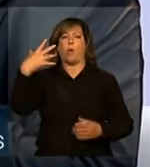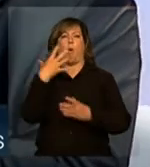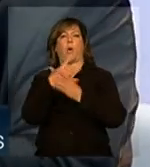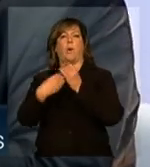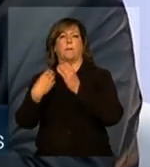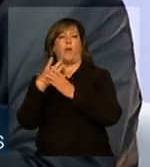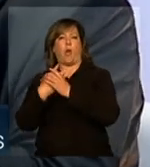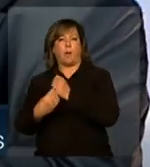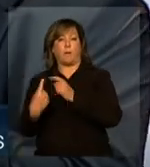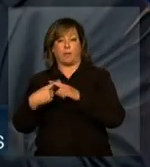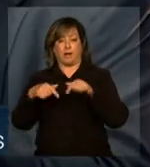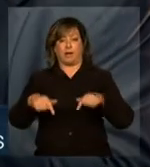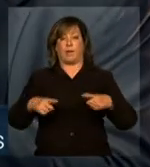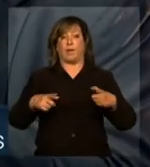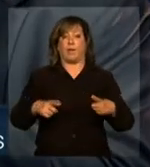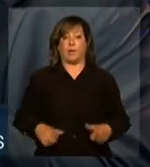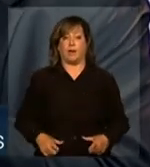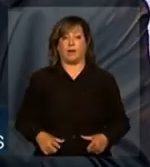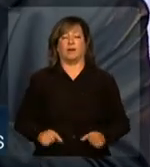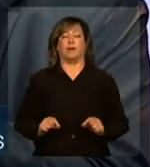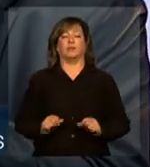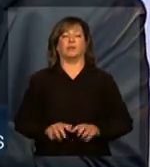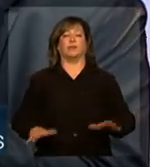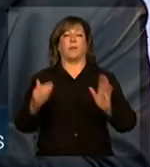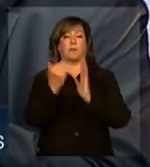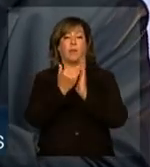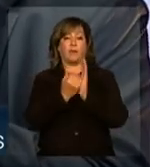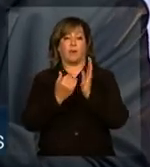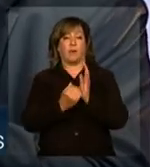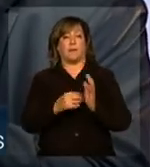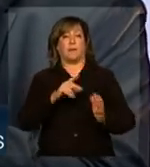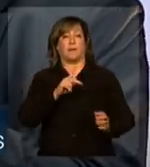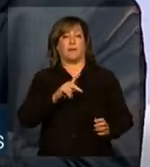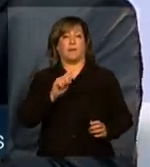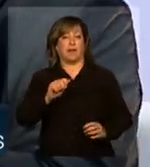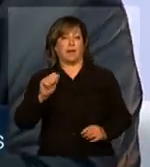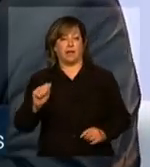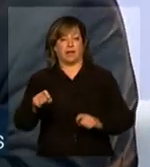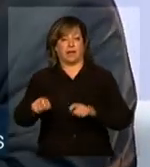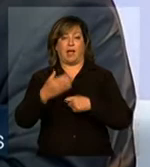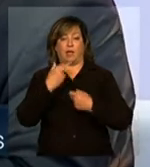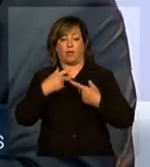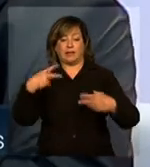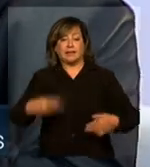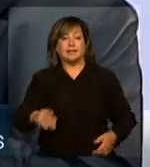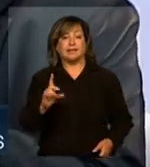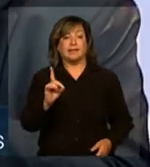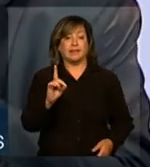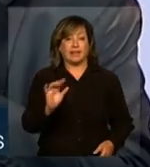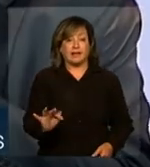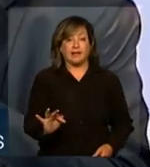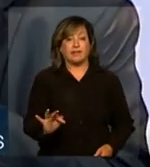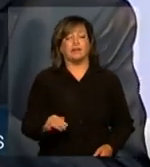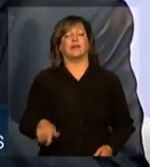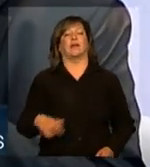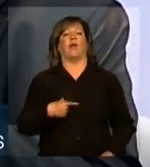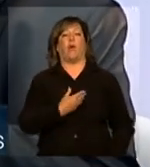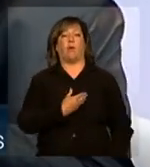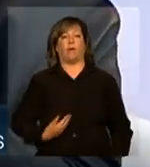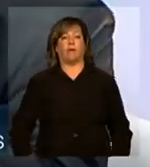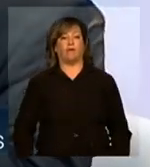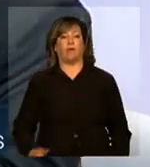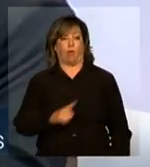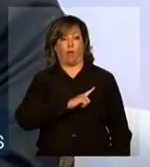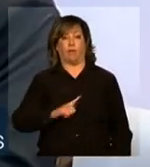política pública local, que é o Programa de Aquisição da Produção da Agricultura do Distrito Federal, que o governador